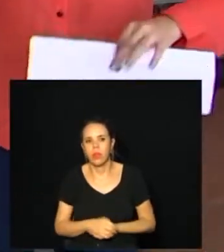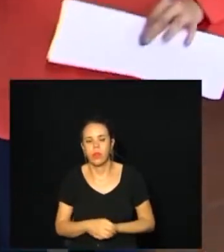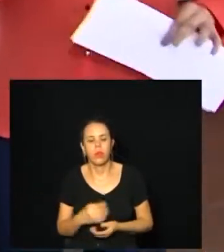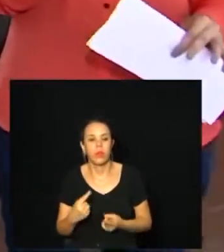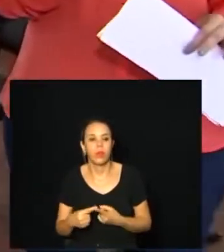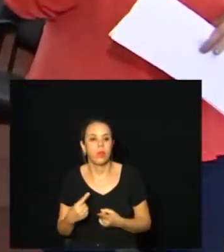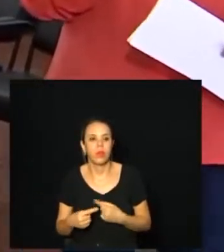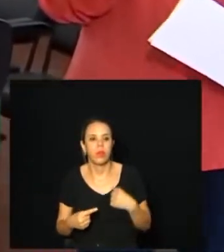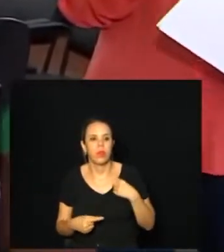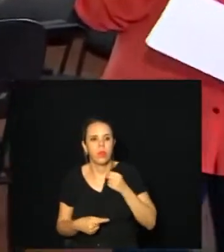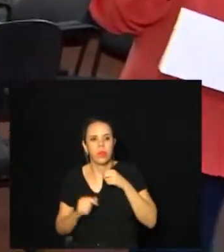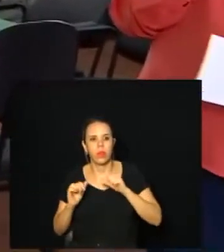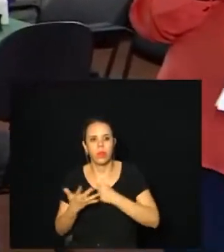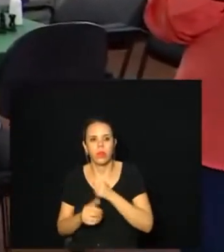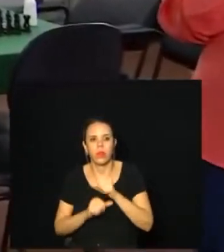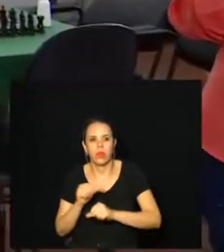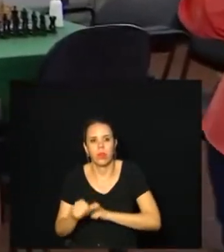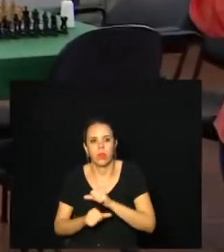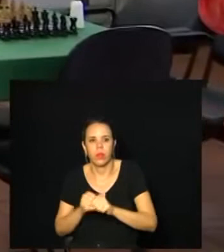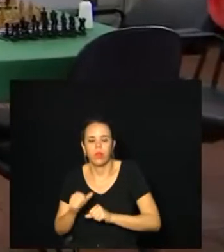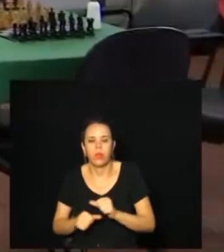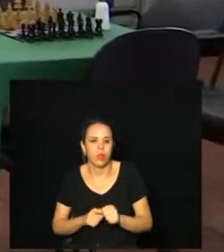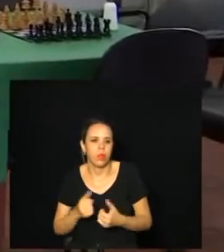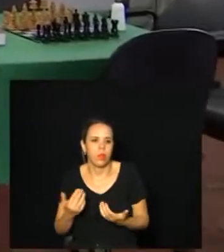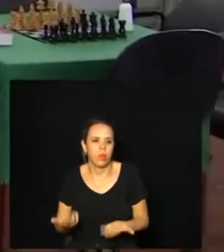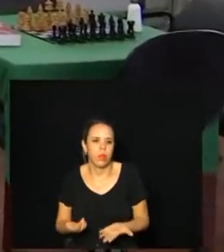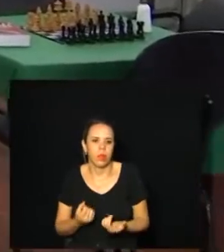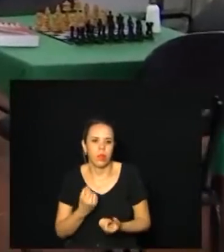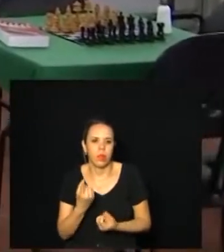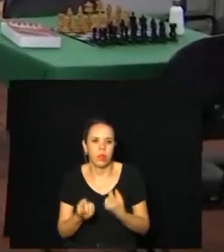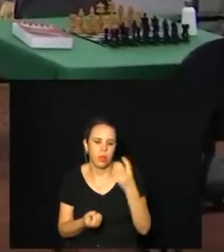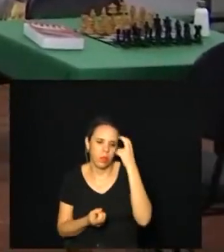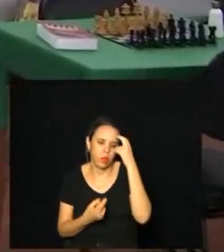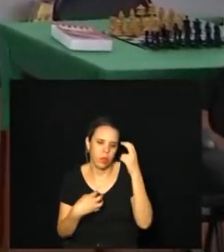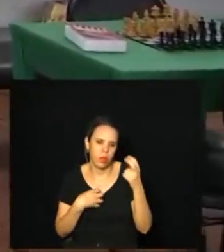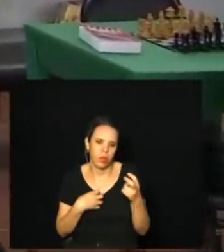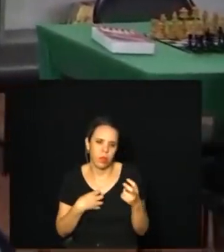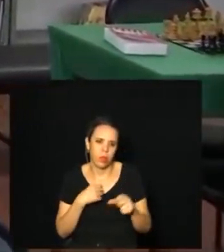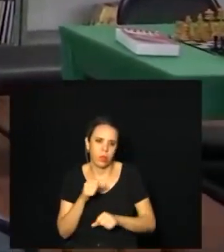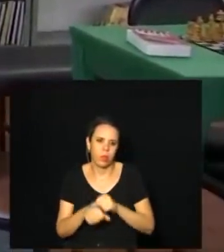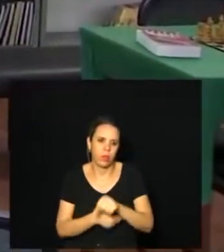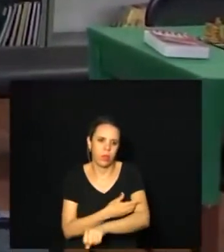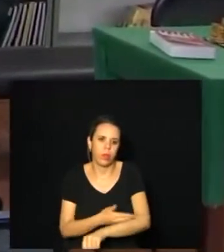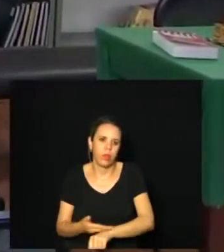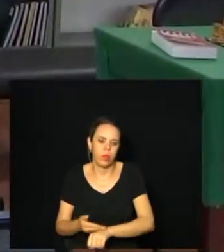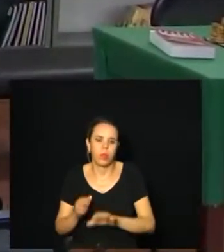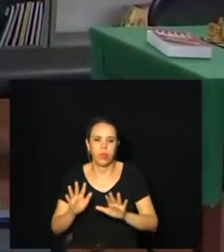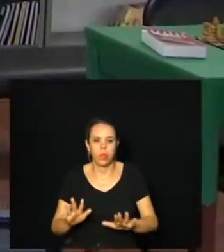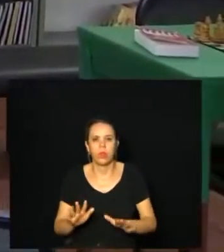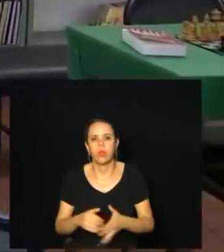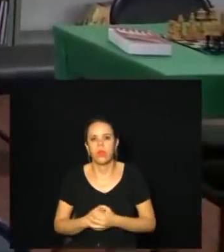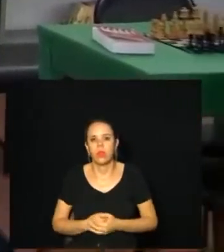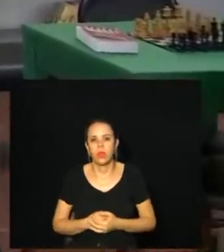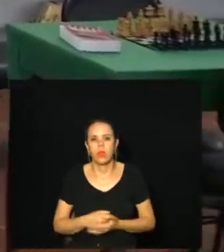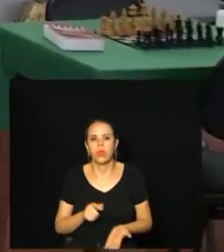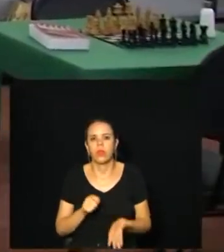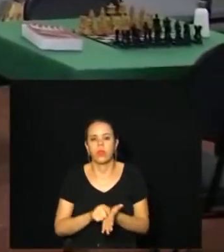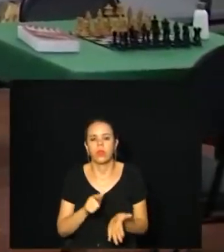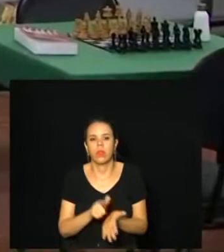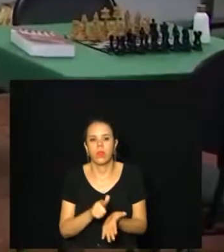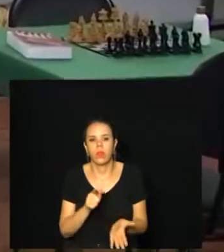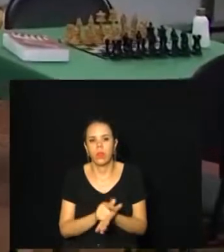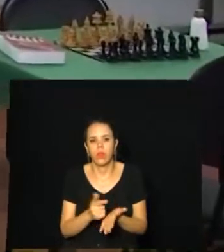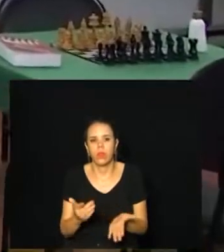porque pandemia mudou um pouquinho, né? Algumas culturas, mudou alguns hábitos, mas pegar no papel, pegar